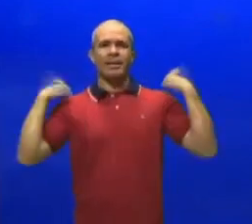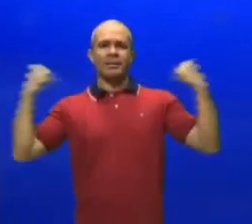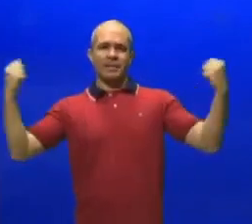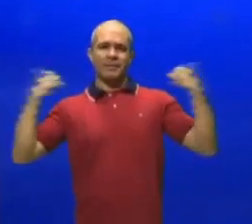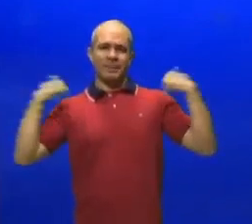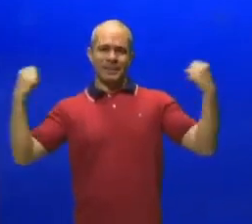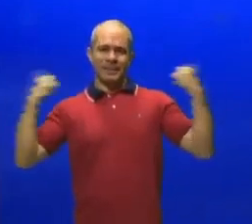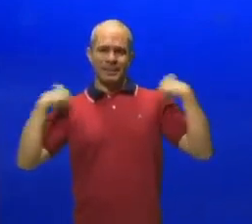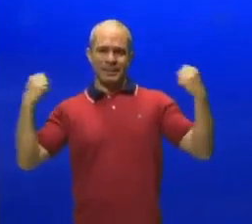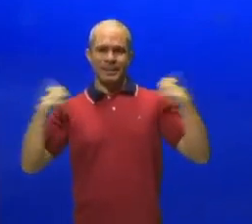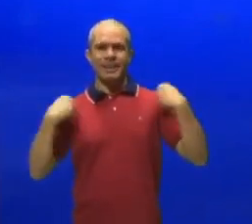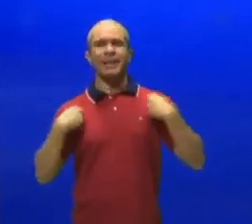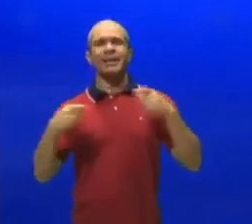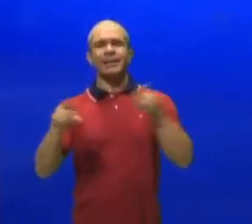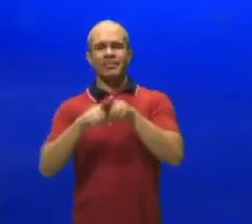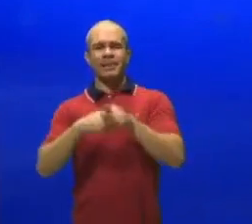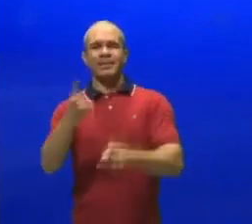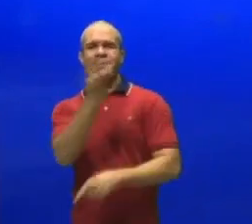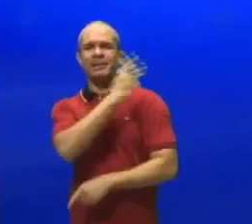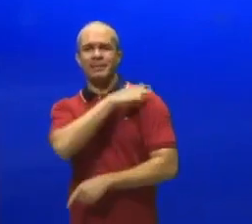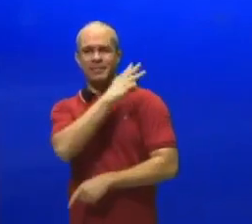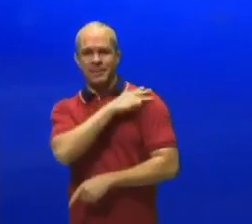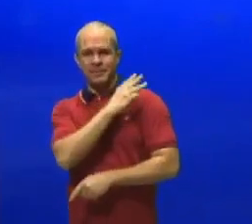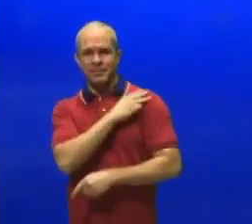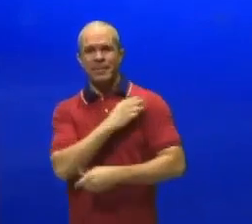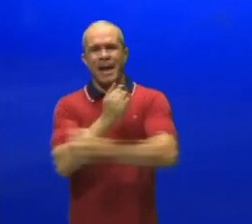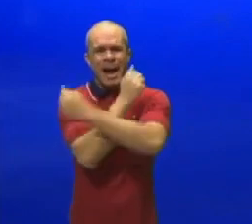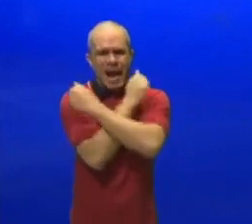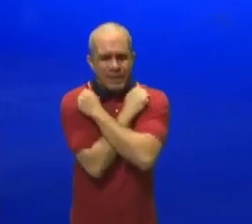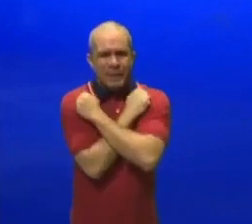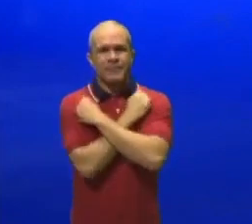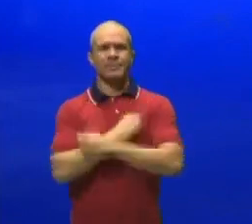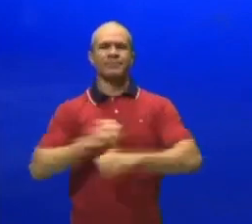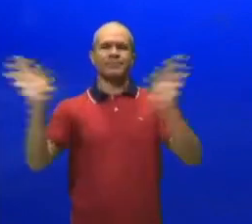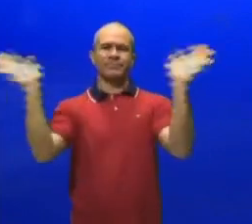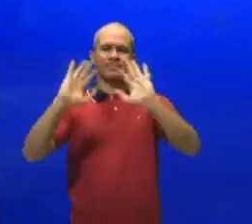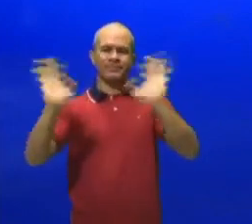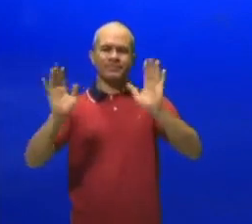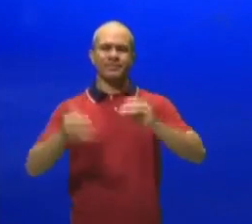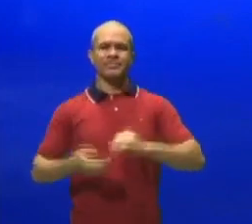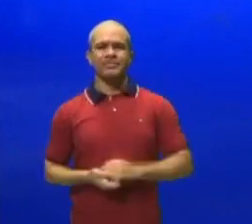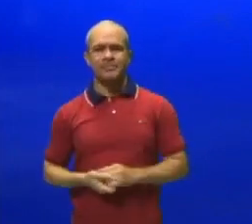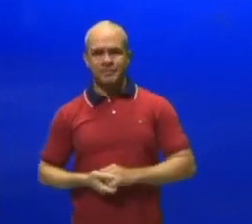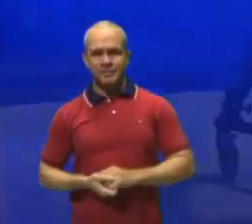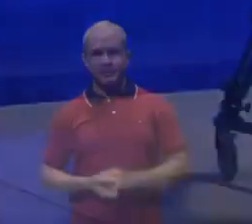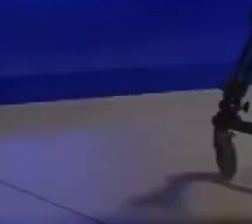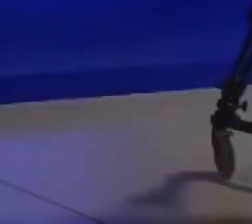física para o estudante da terceira série do ensino médio. Forte abraço, até a próxima.